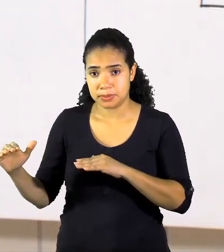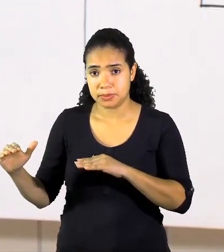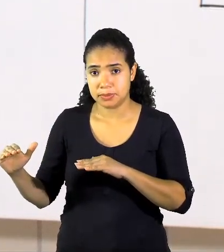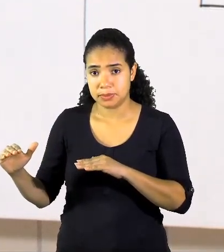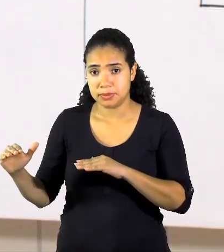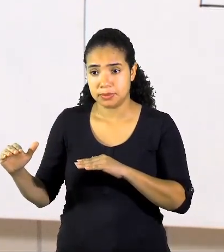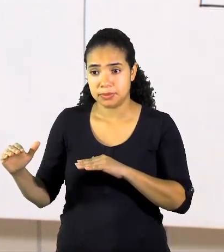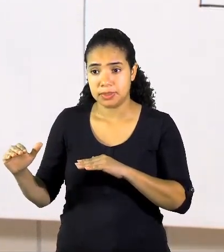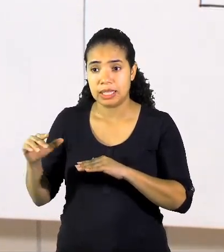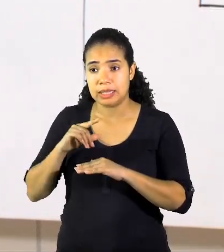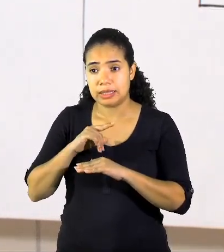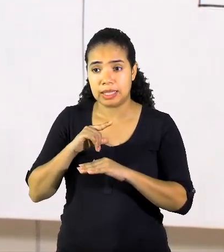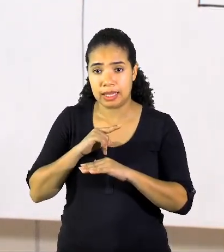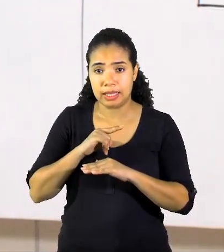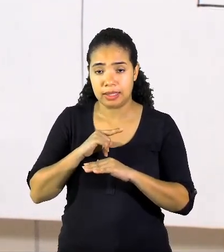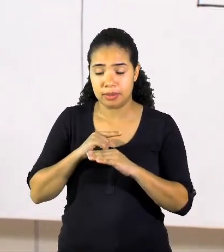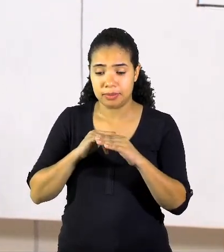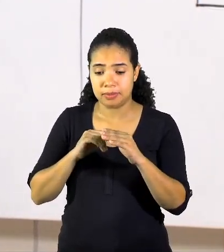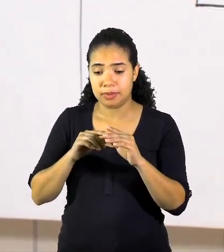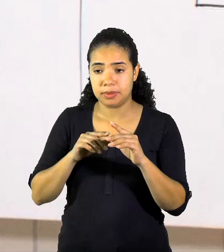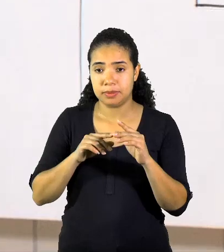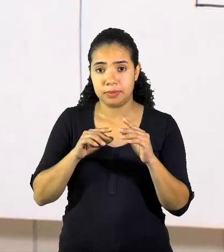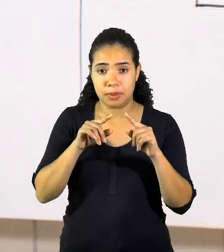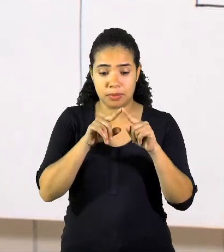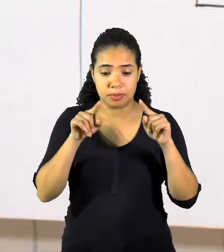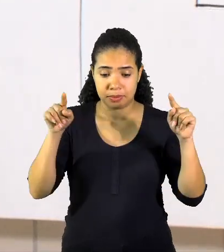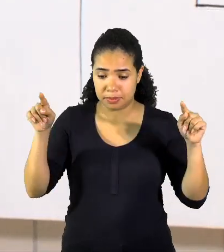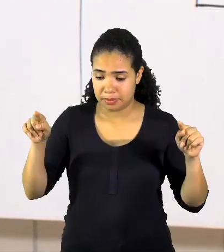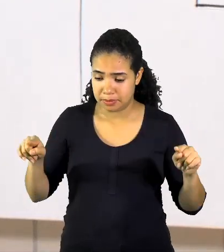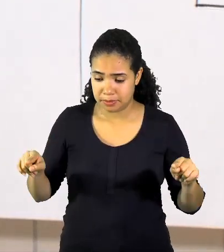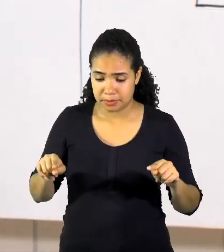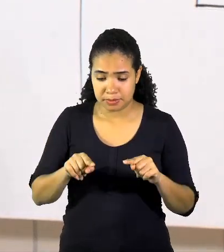aqui dois triângulos.